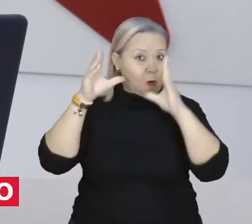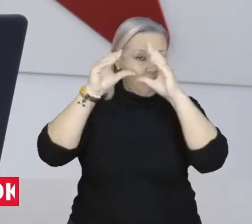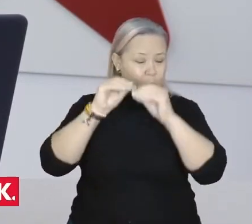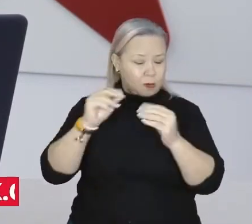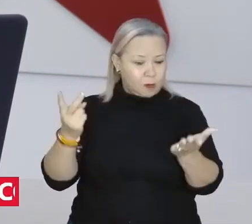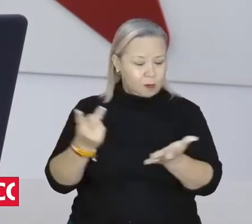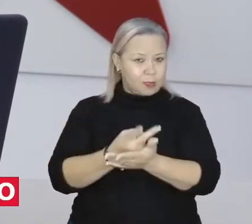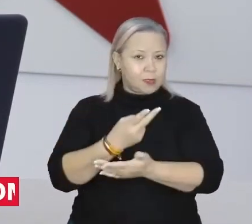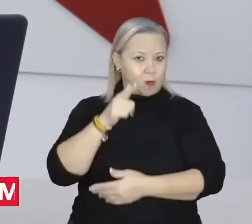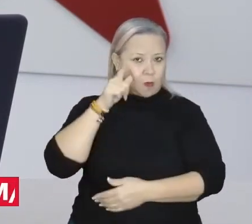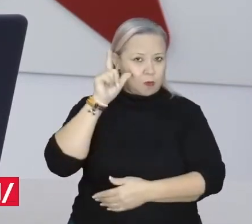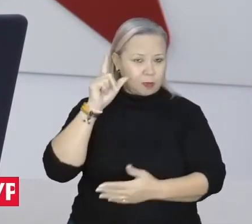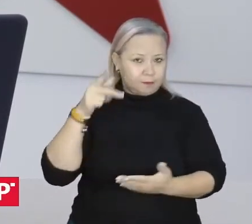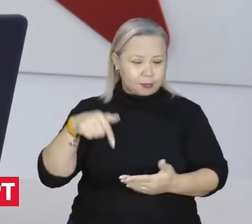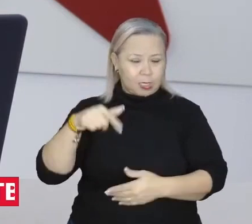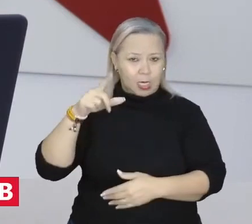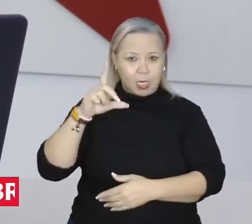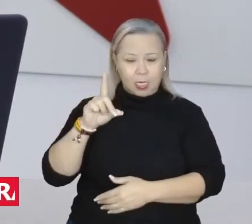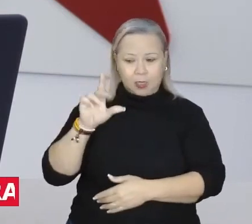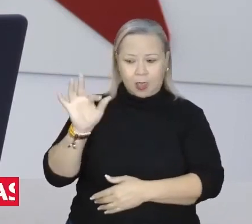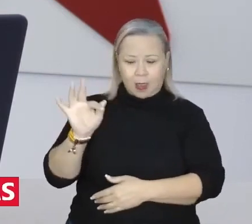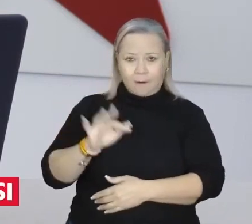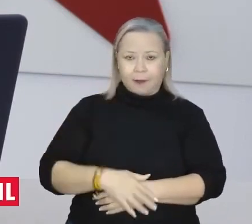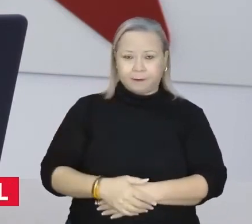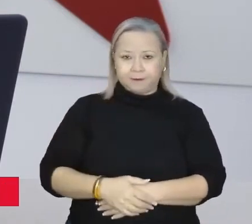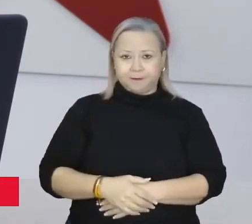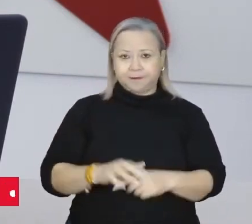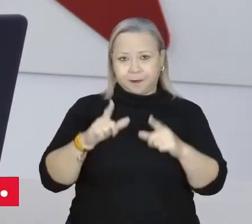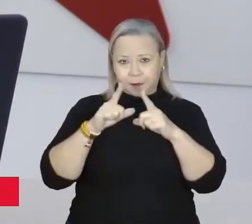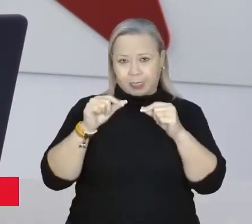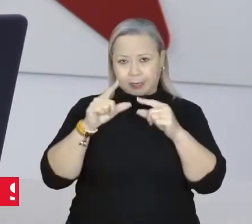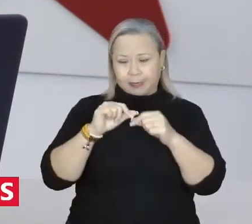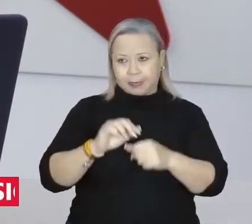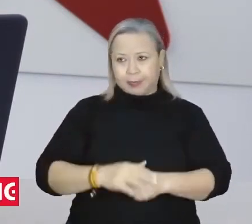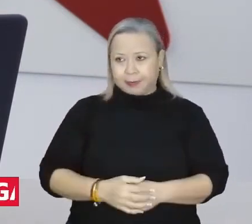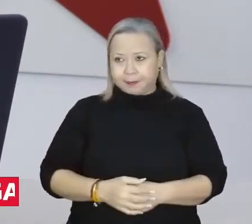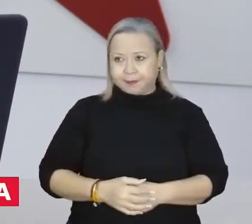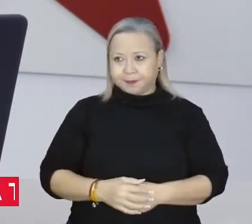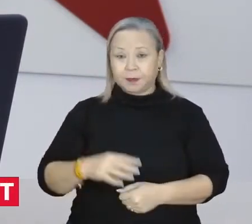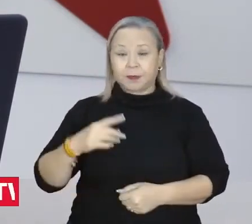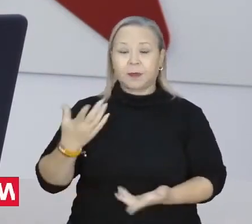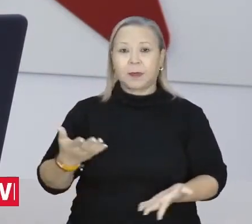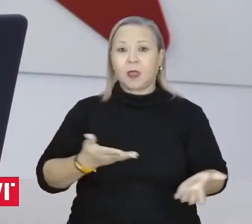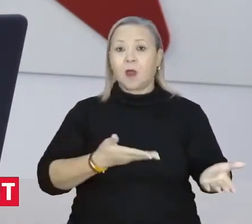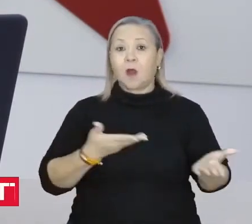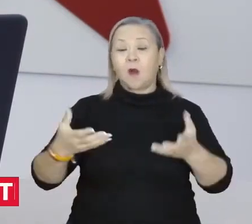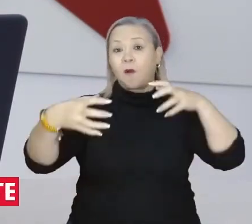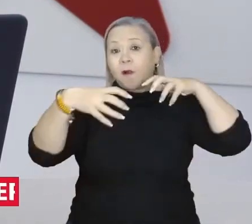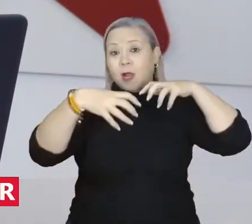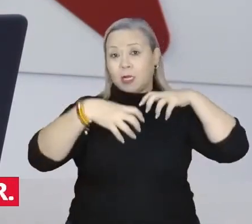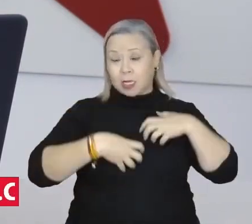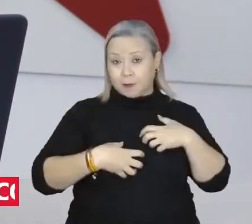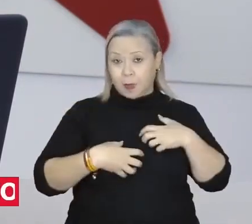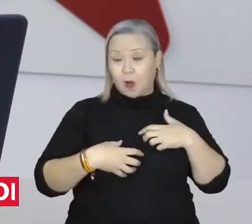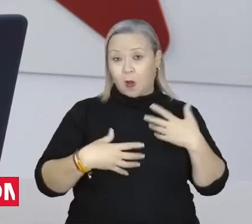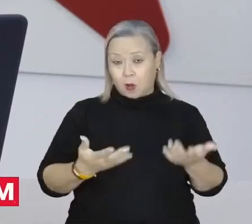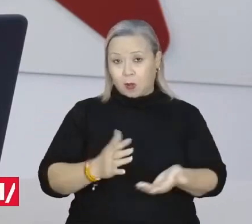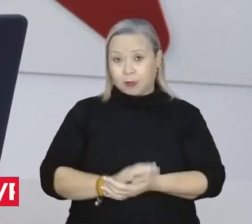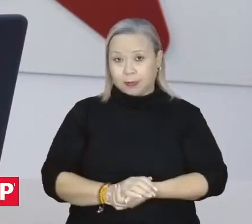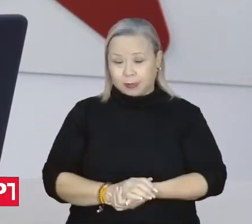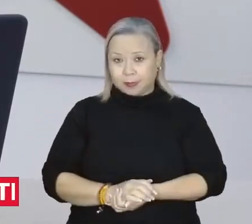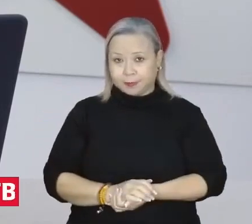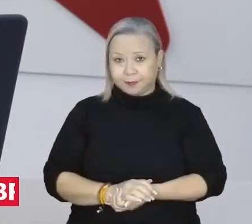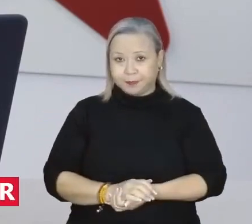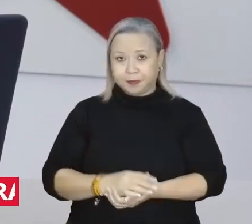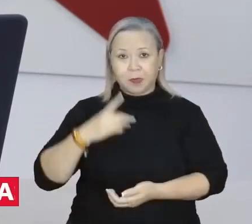Produção, tivemos algum sucesso com o deputado? Então eu vou passar, pessoal, vamos falar da posse? Vou passar lá para